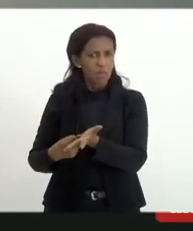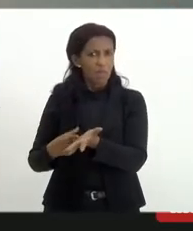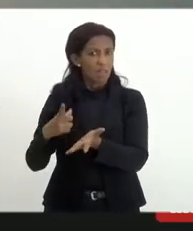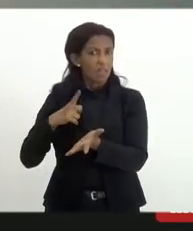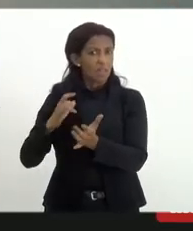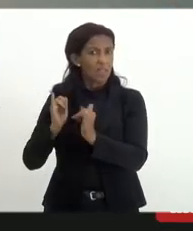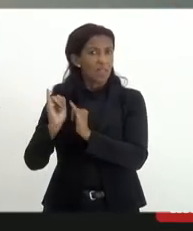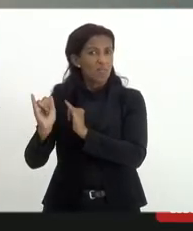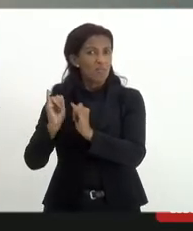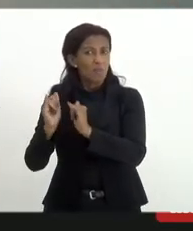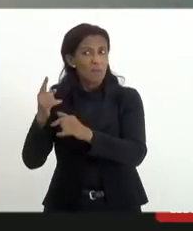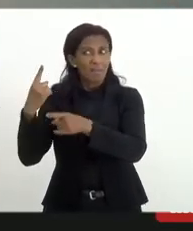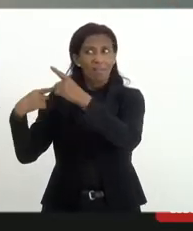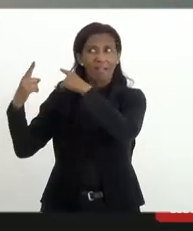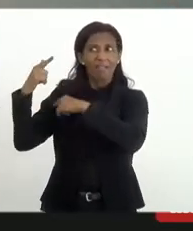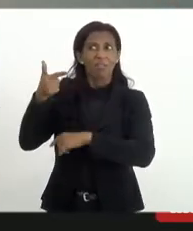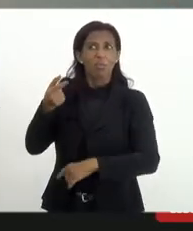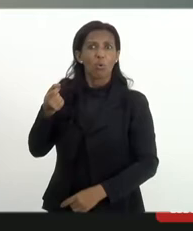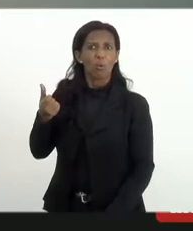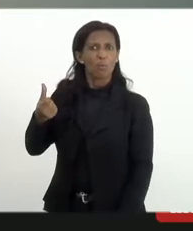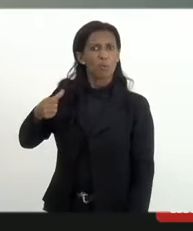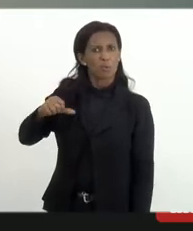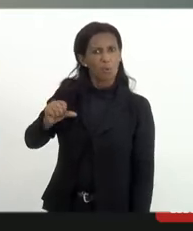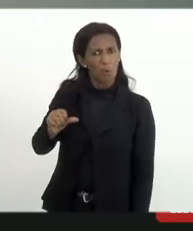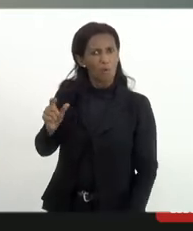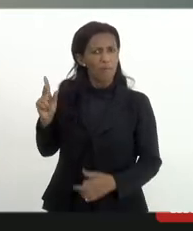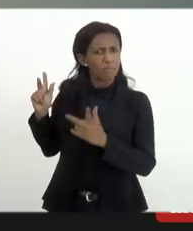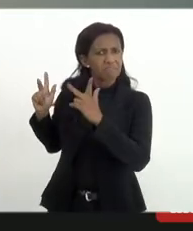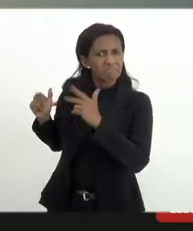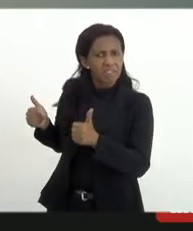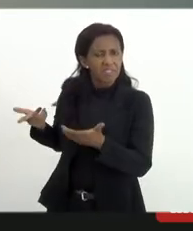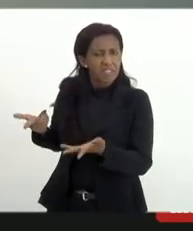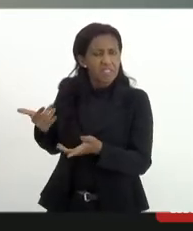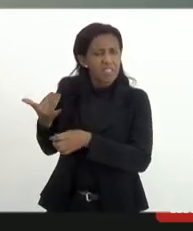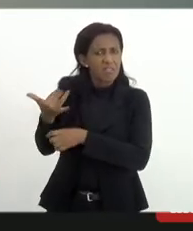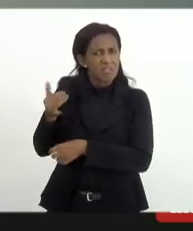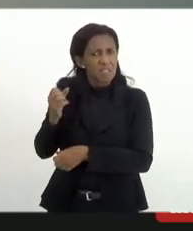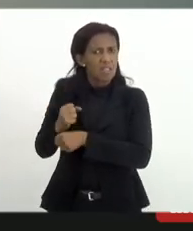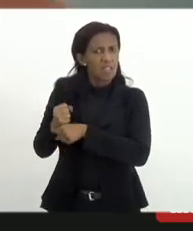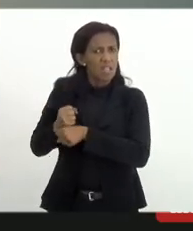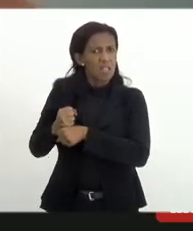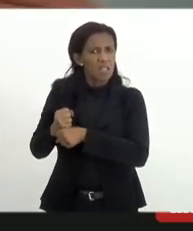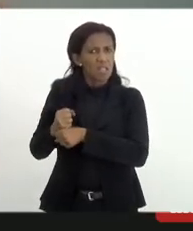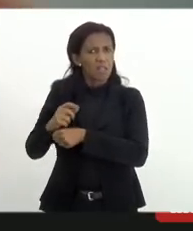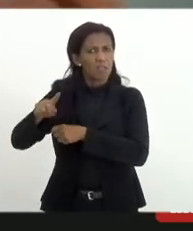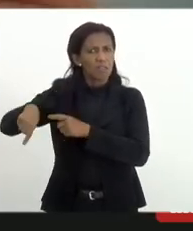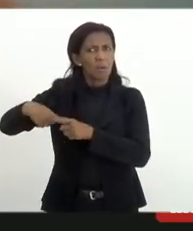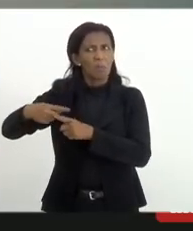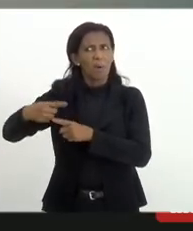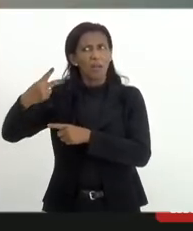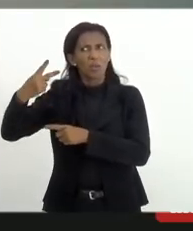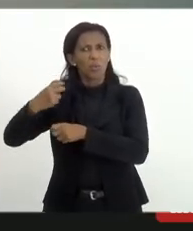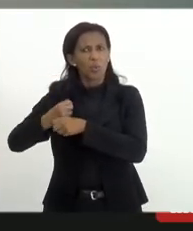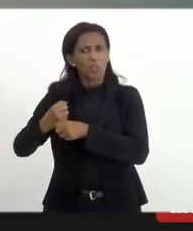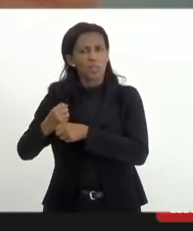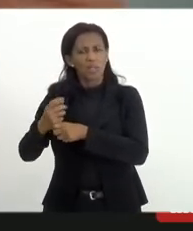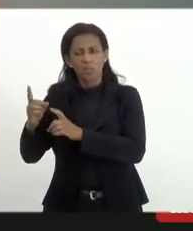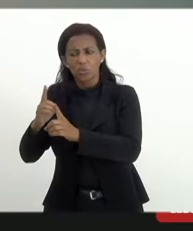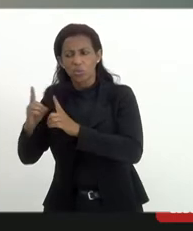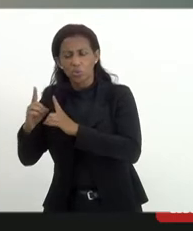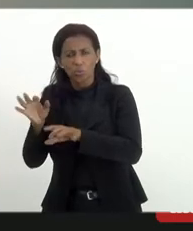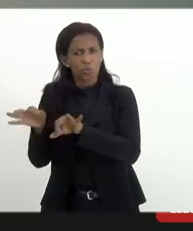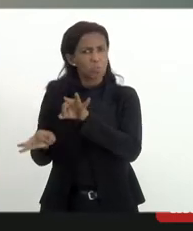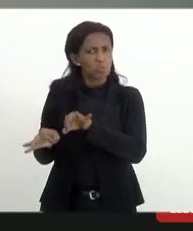informações de 2009. E aí, vai ser assim? Nós vamos contar 10 anos e ficamos 2 anos e pouco discutindo na justiça e não vamos